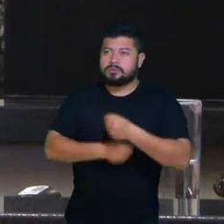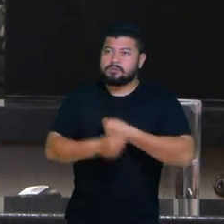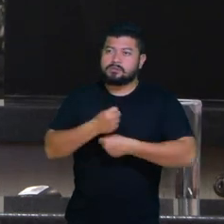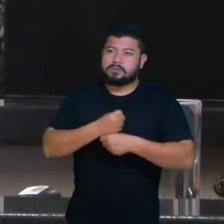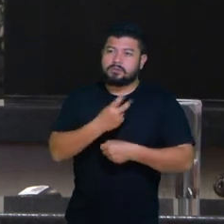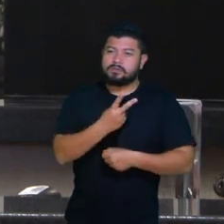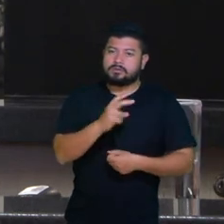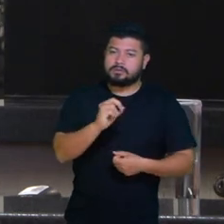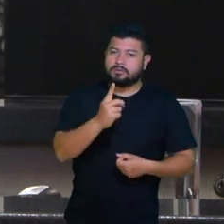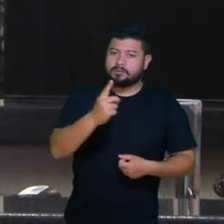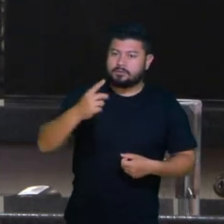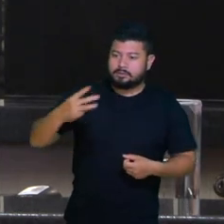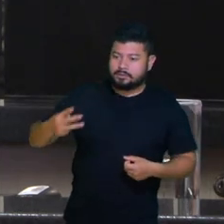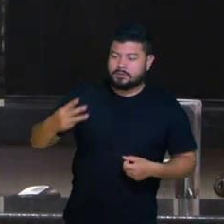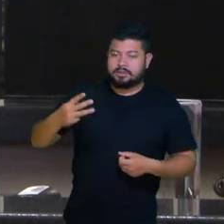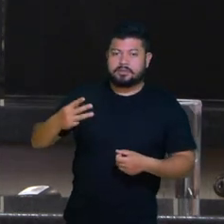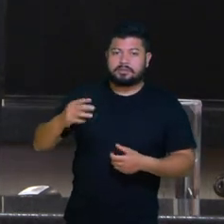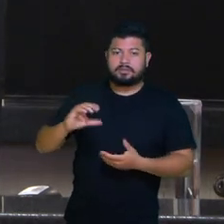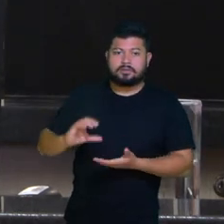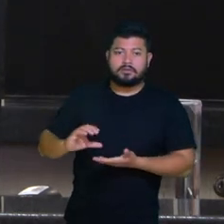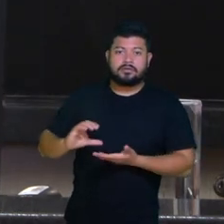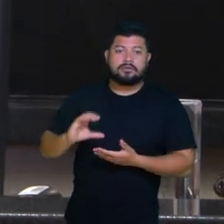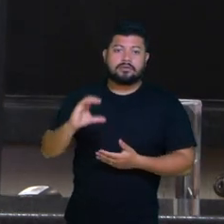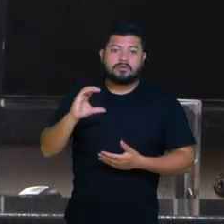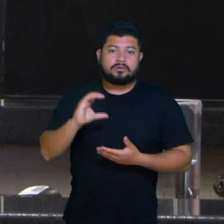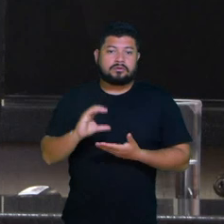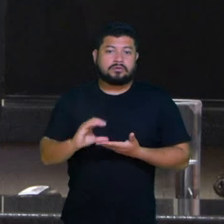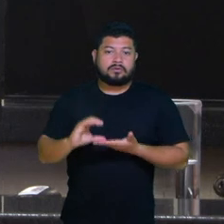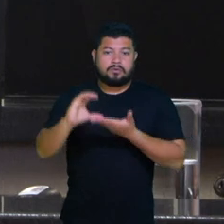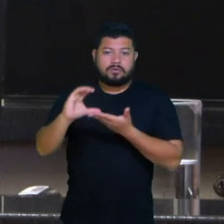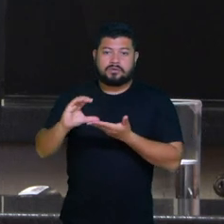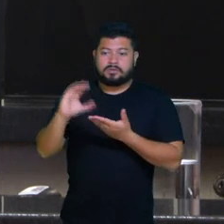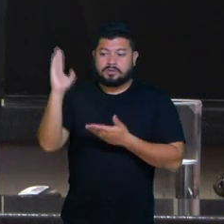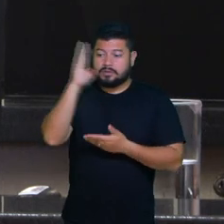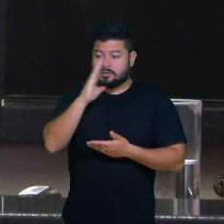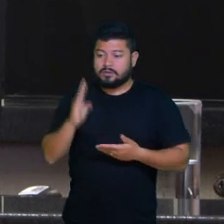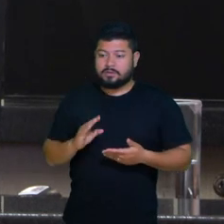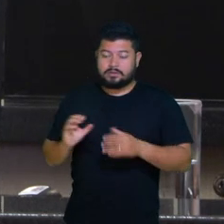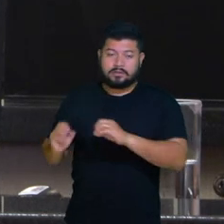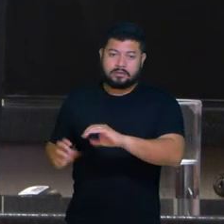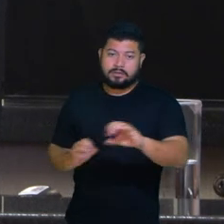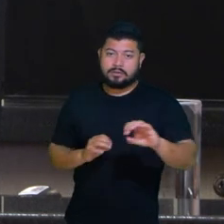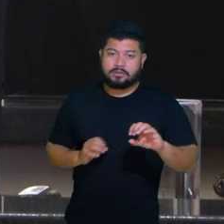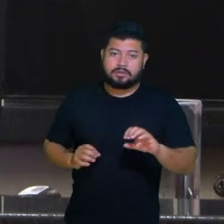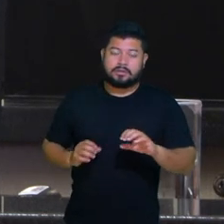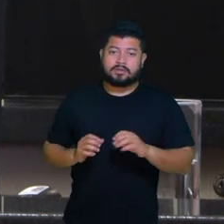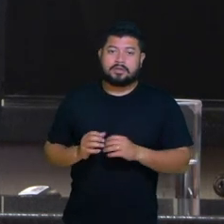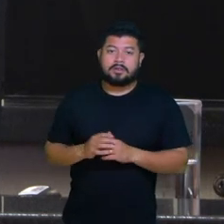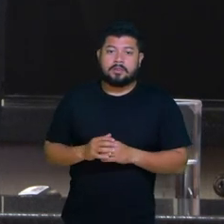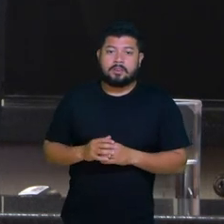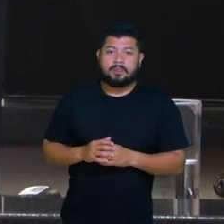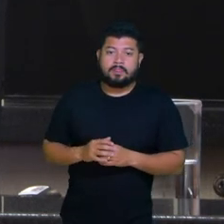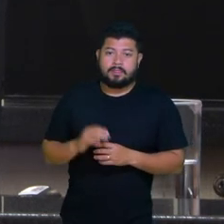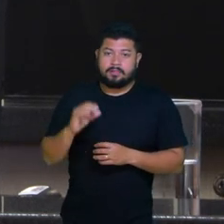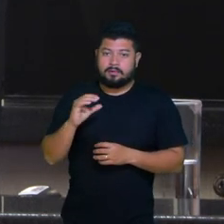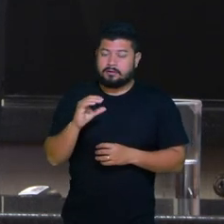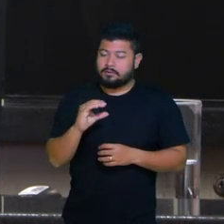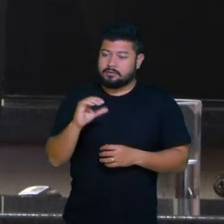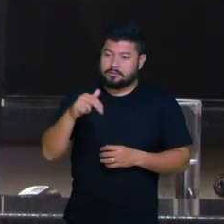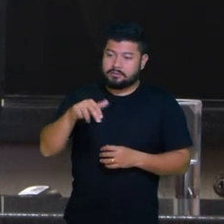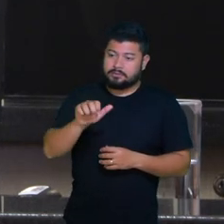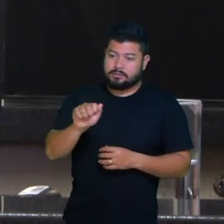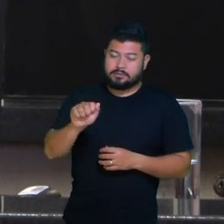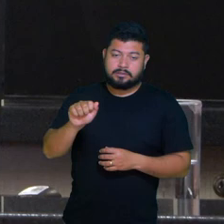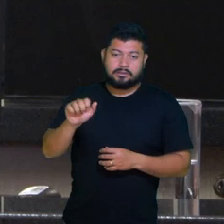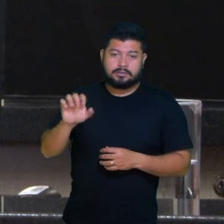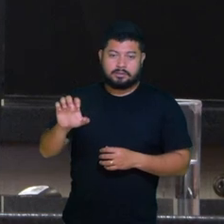no Conselho Nacional de Educação nós tivemos e puxado pelo Conselho Nacional de Educação